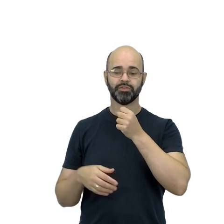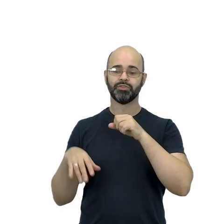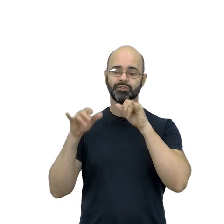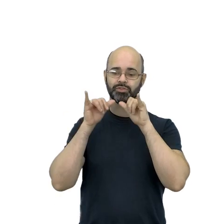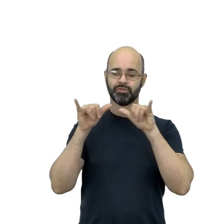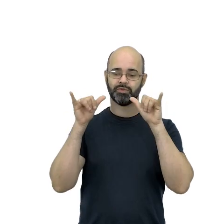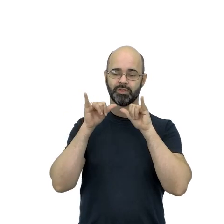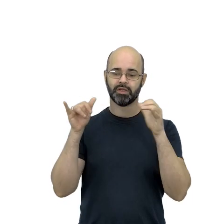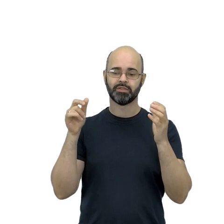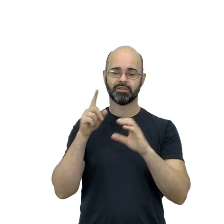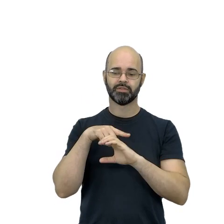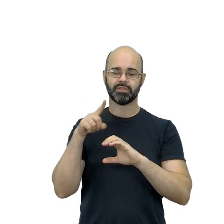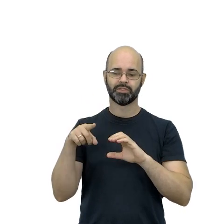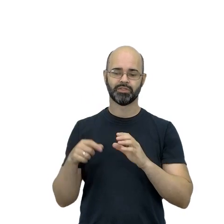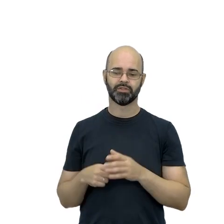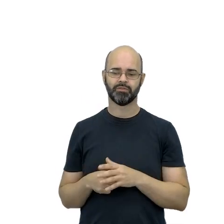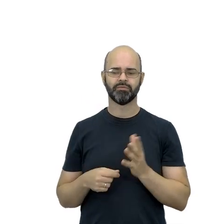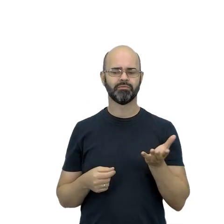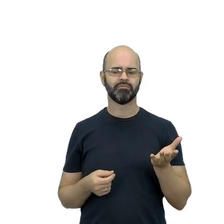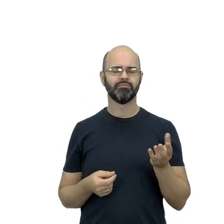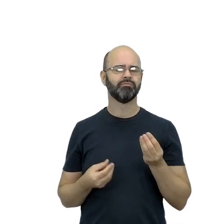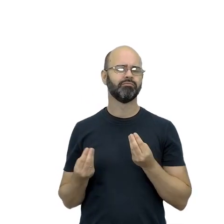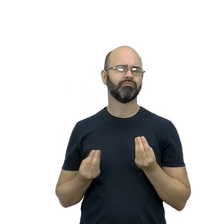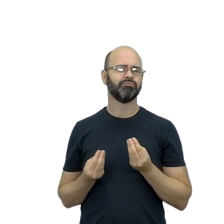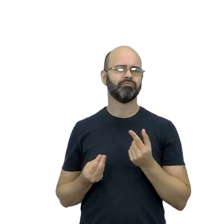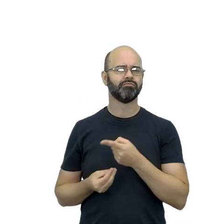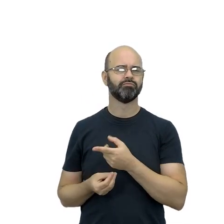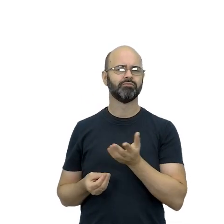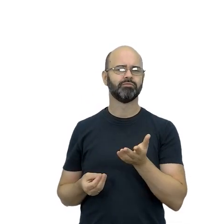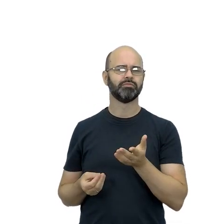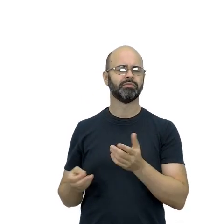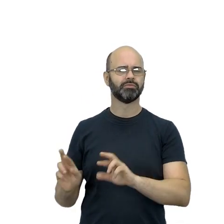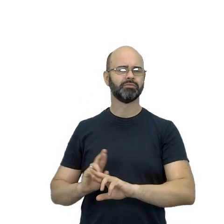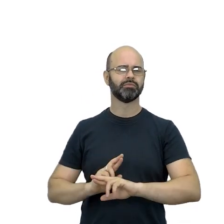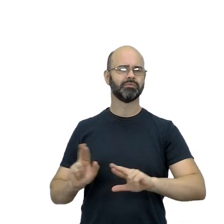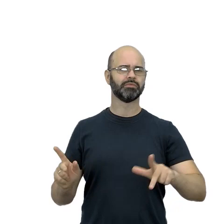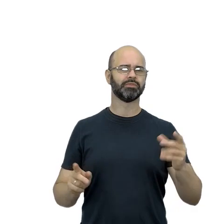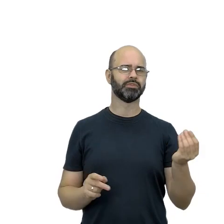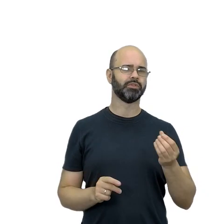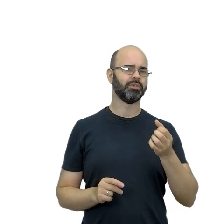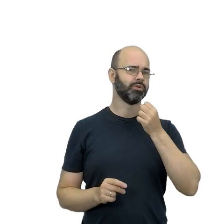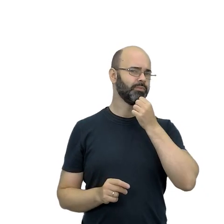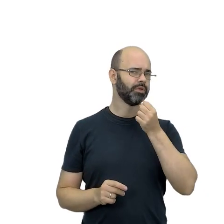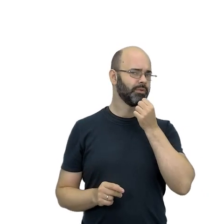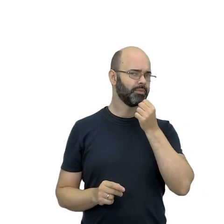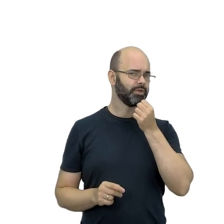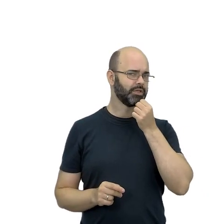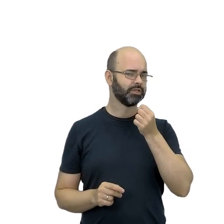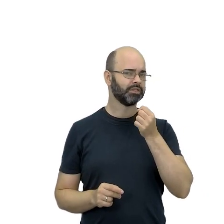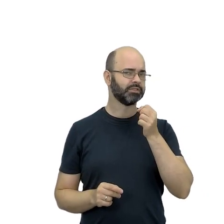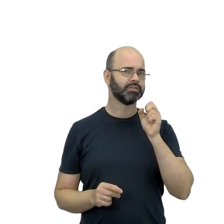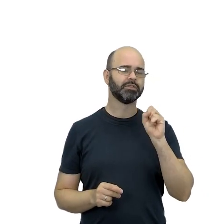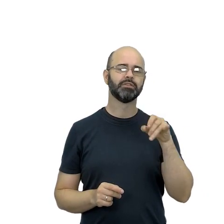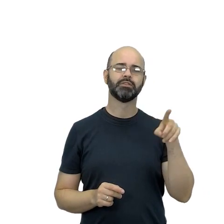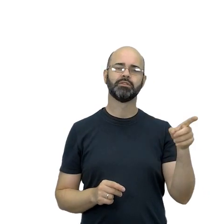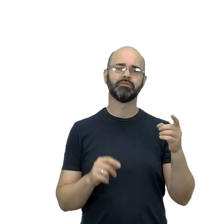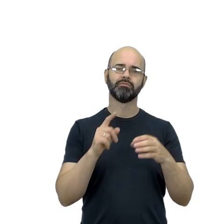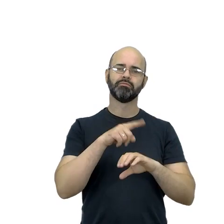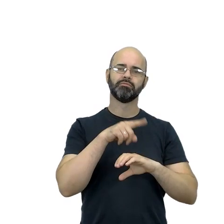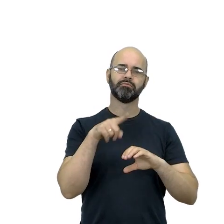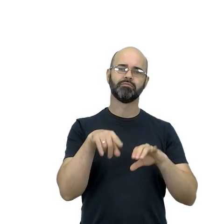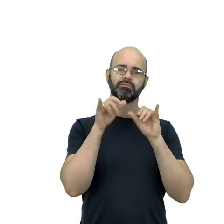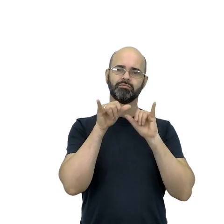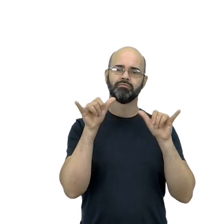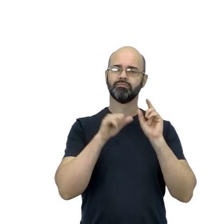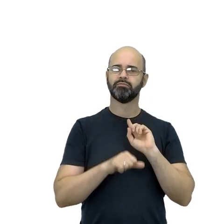é? Em que sentido esse gênero textual se diferencia de uma reportagem que não é a de divulgação